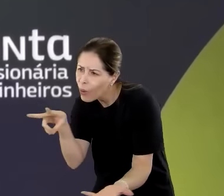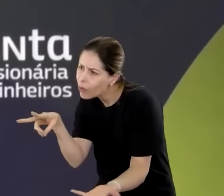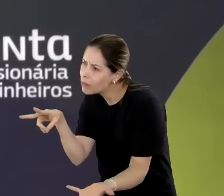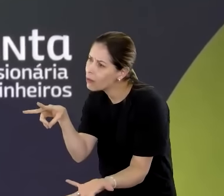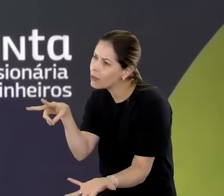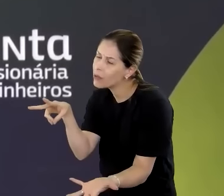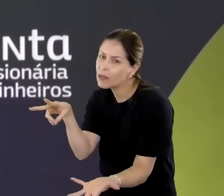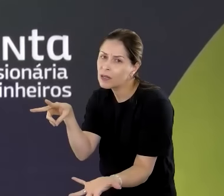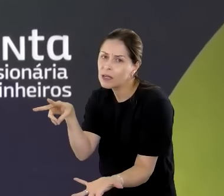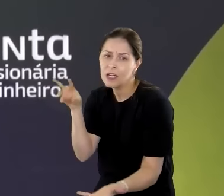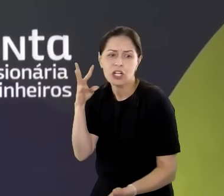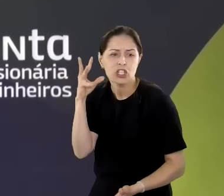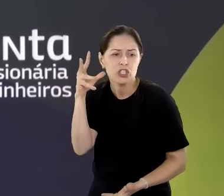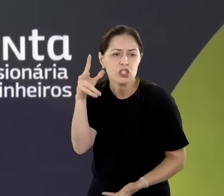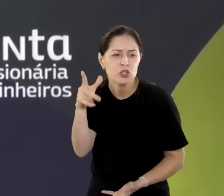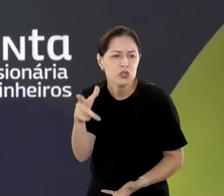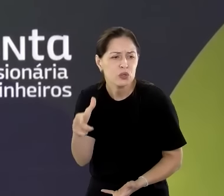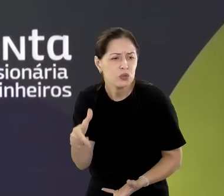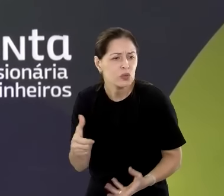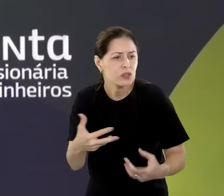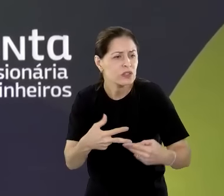aves, olha para as flores.